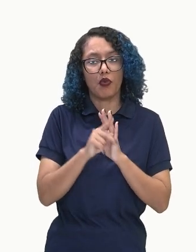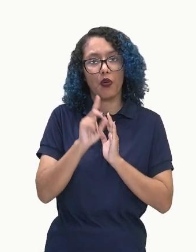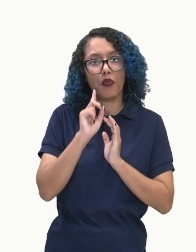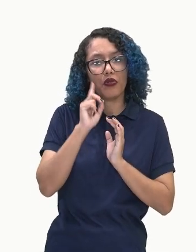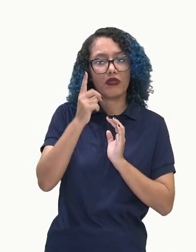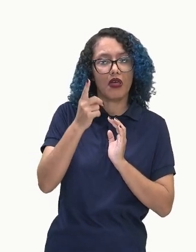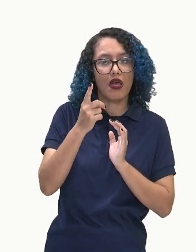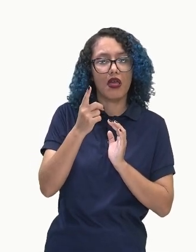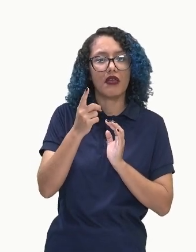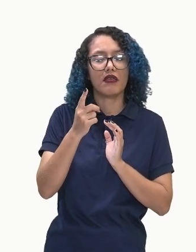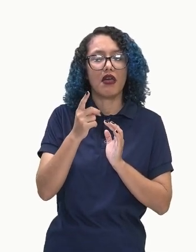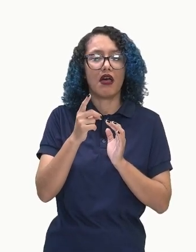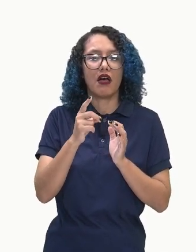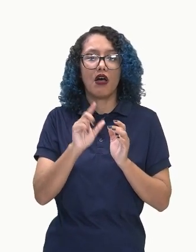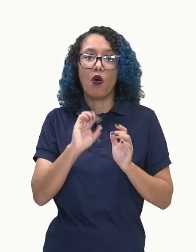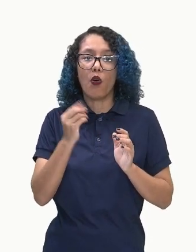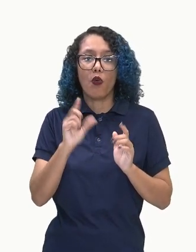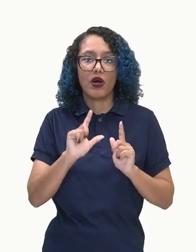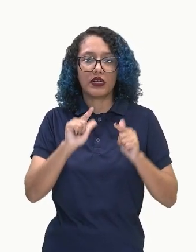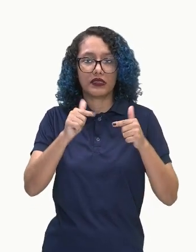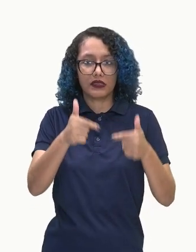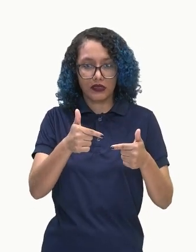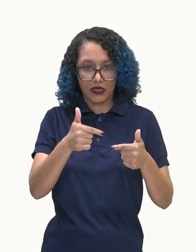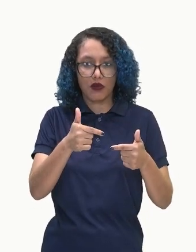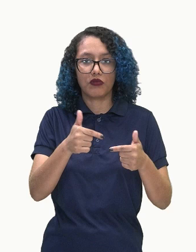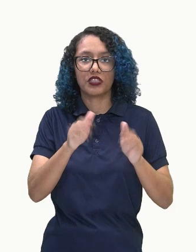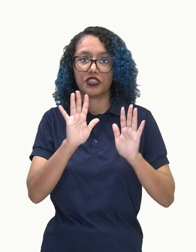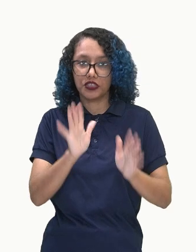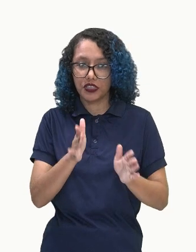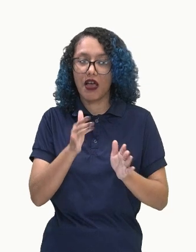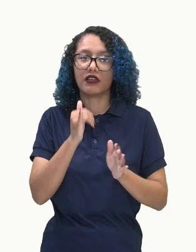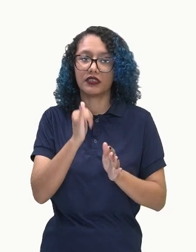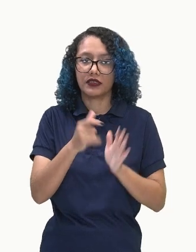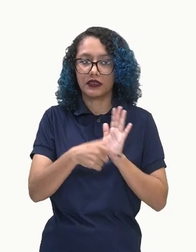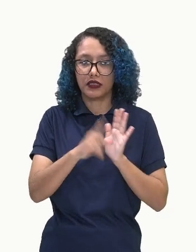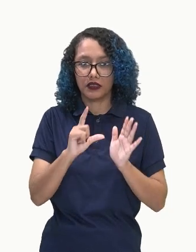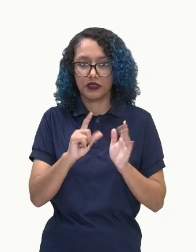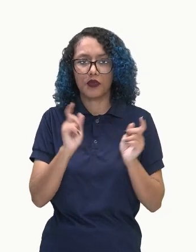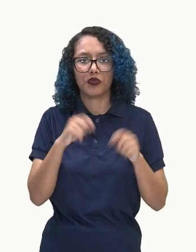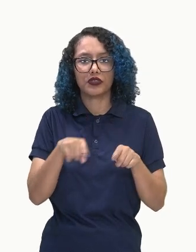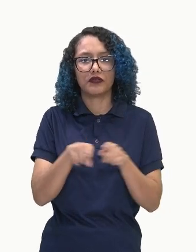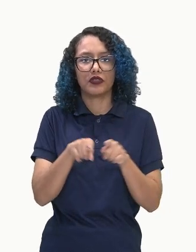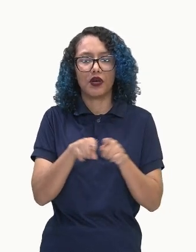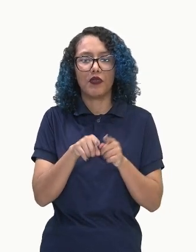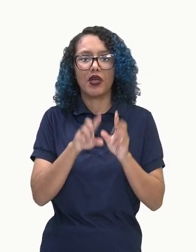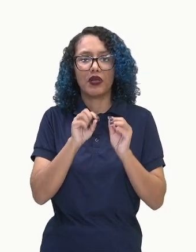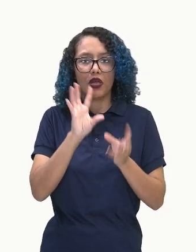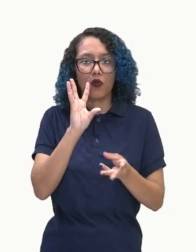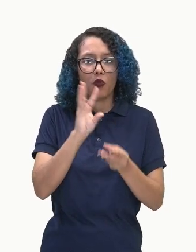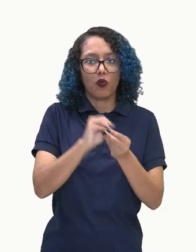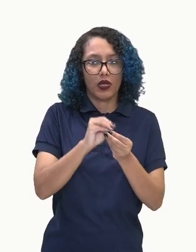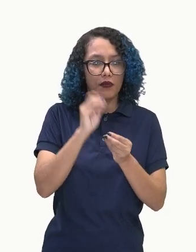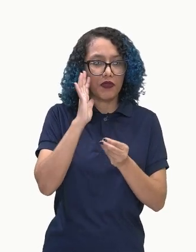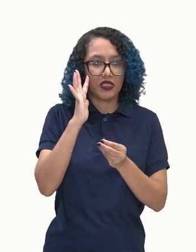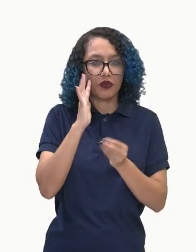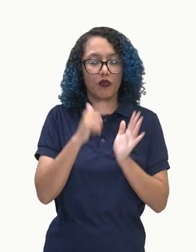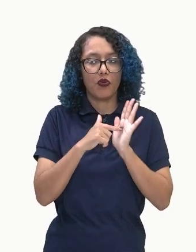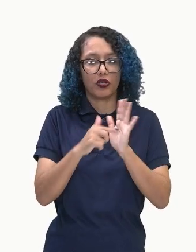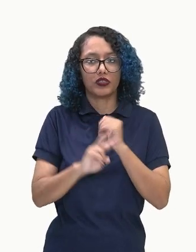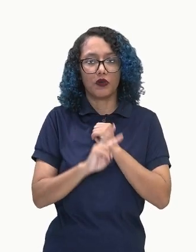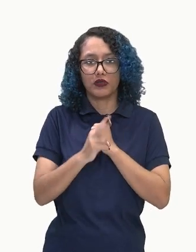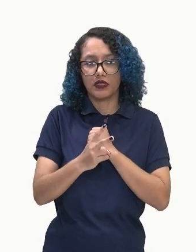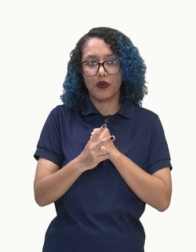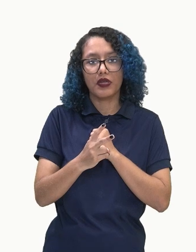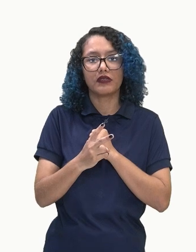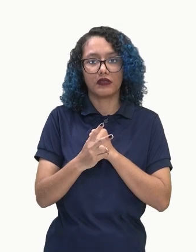ou ação previamente mencionada. Elas ajudam a fechar um pensamento mostrando a consequência lógica